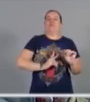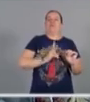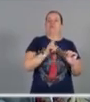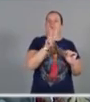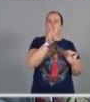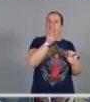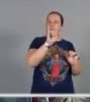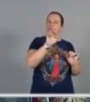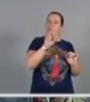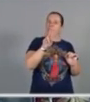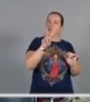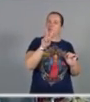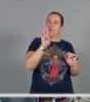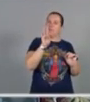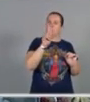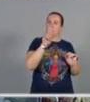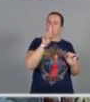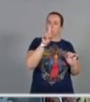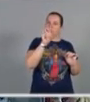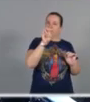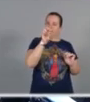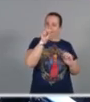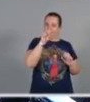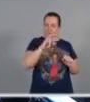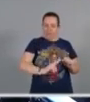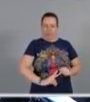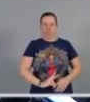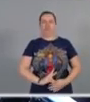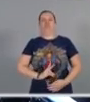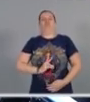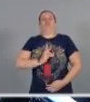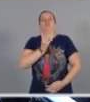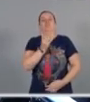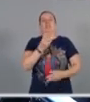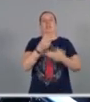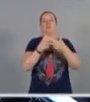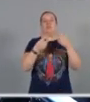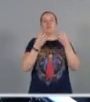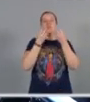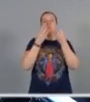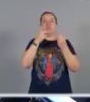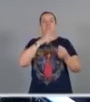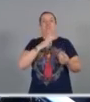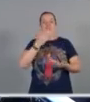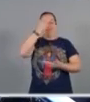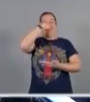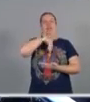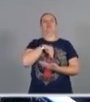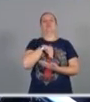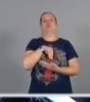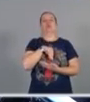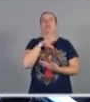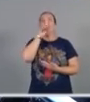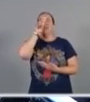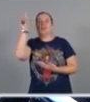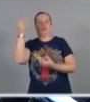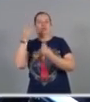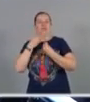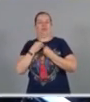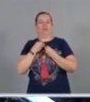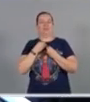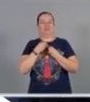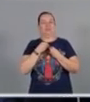um sinal de Deus problema que a gente Ignora isso você entendeu e se ignora